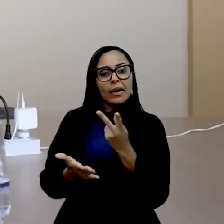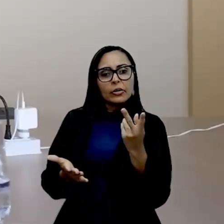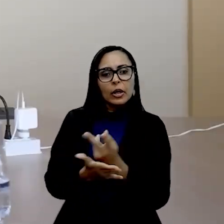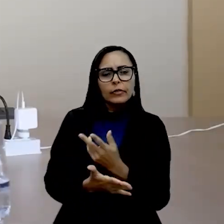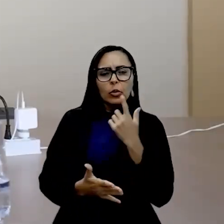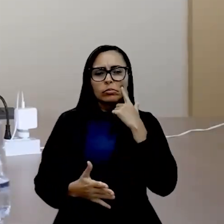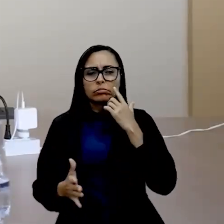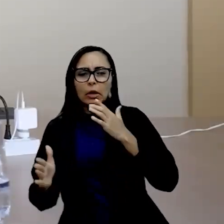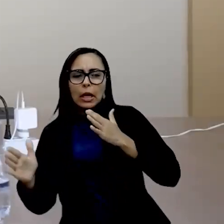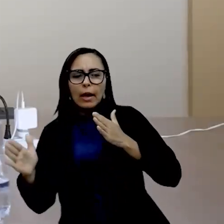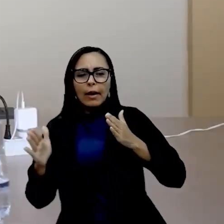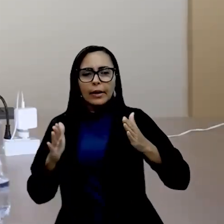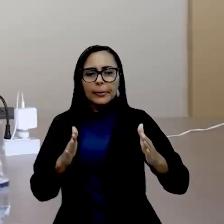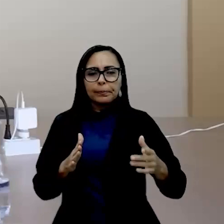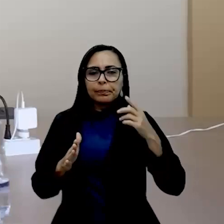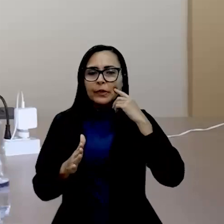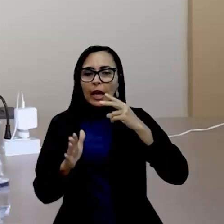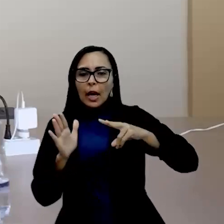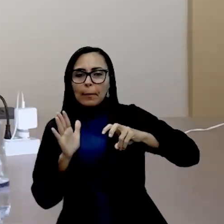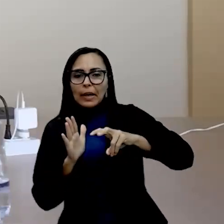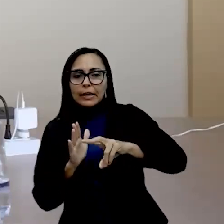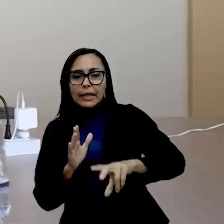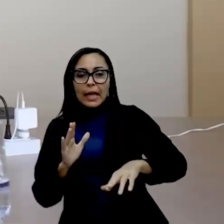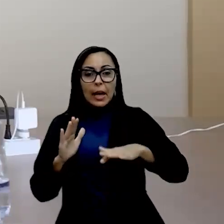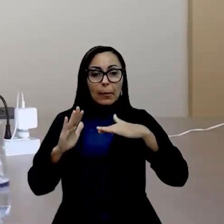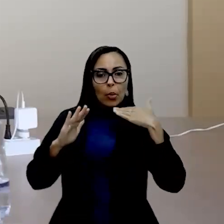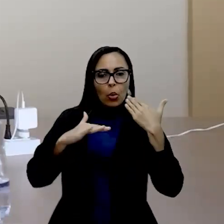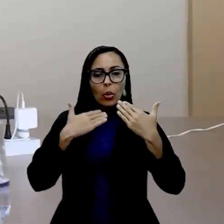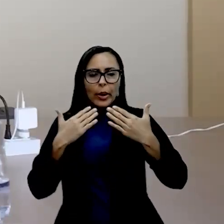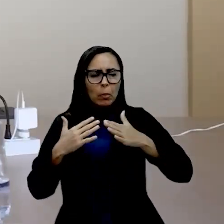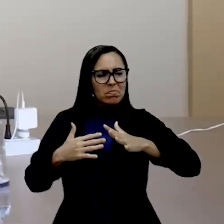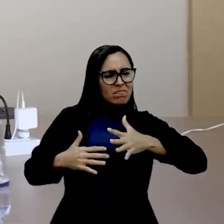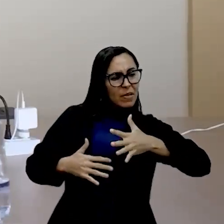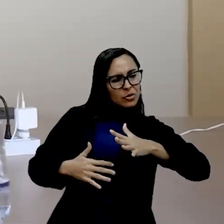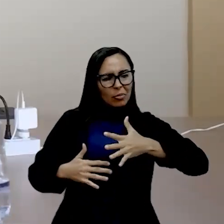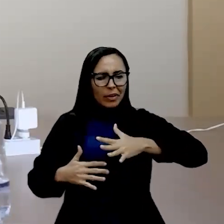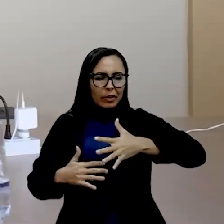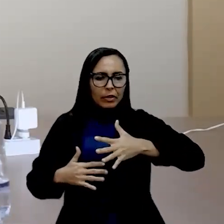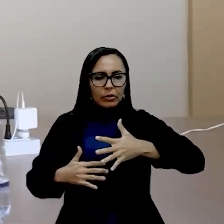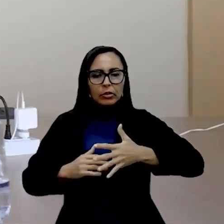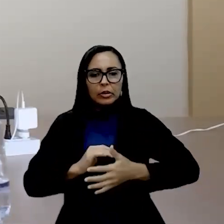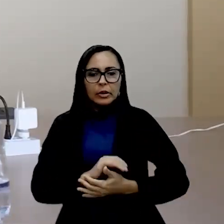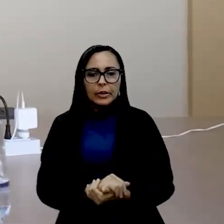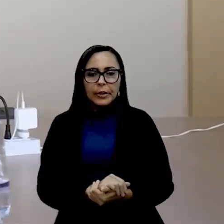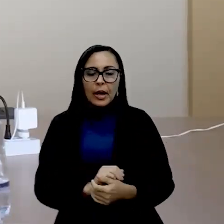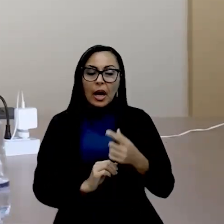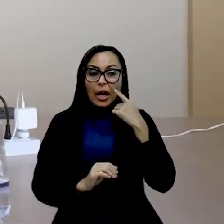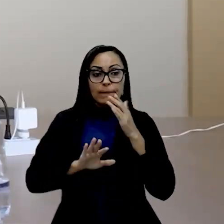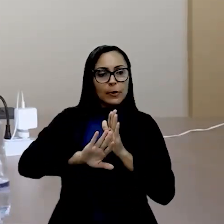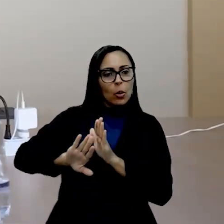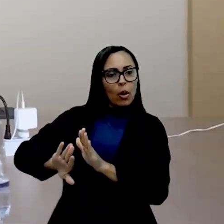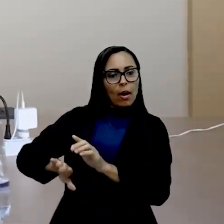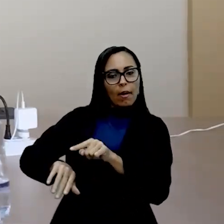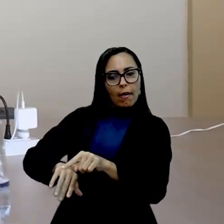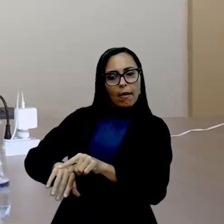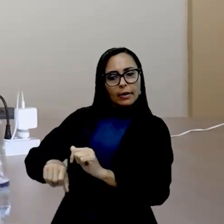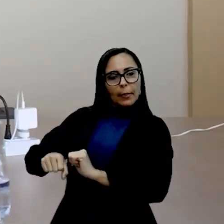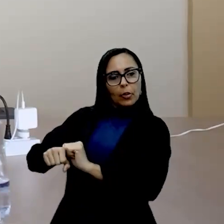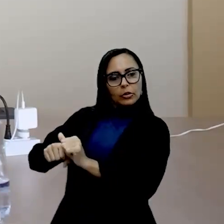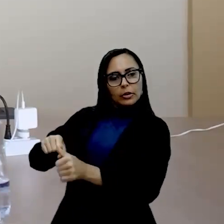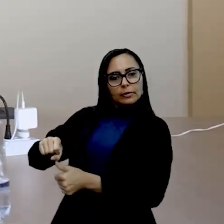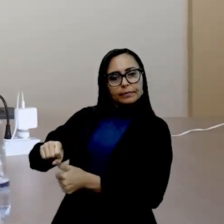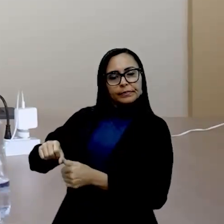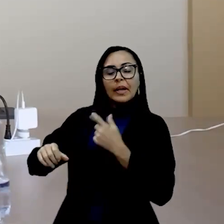coisa, a bactéria entrou, morreu, meio que não morreu e tal, e aí ficou lá alojada na próstata. E